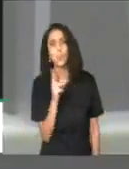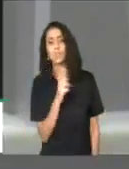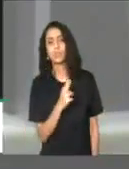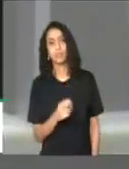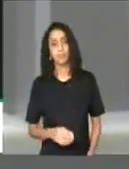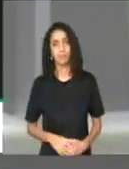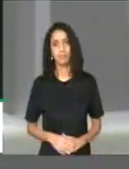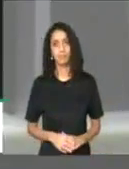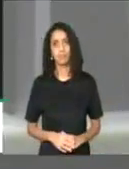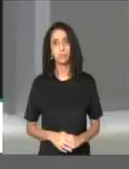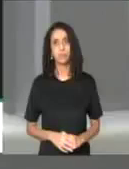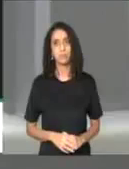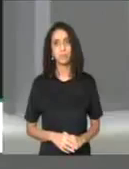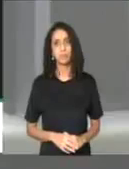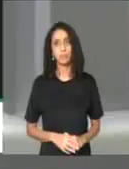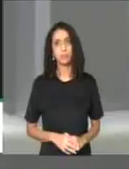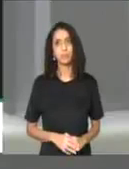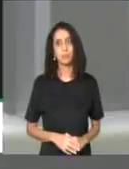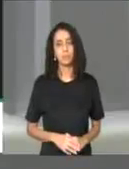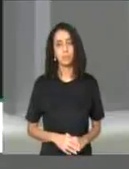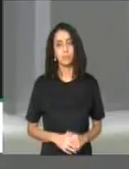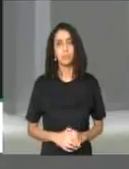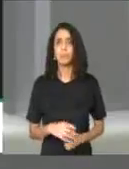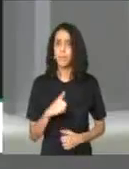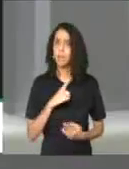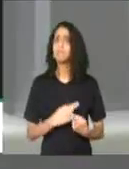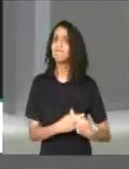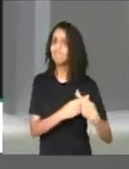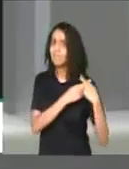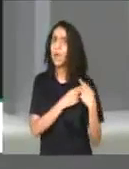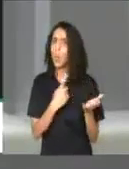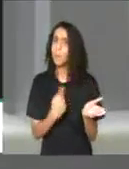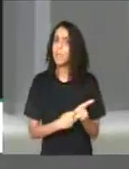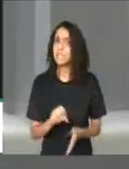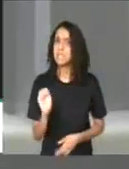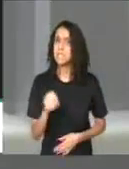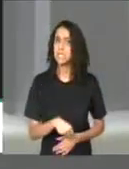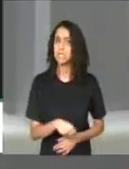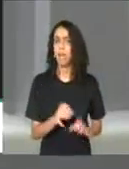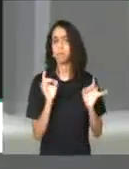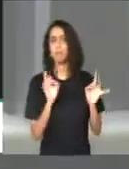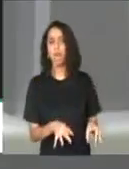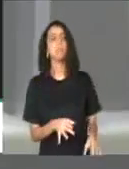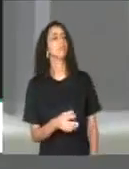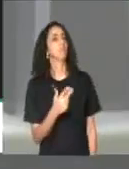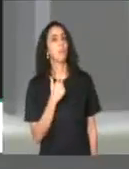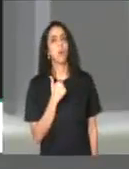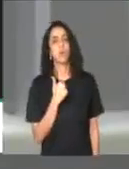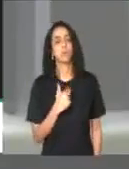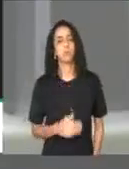nós não podemos abrir mão do compromisso e da responsabilidade que temos com o Brasil.